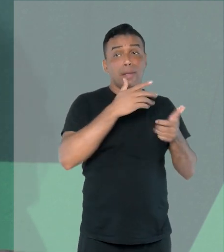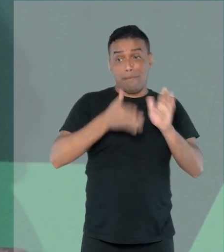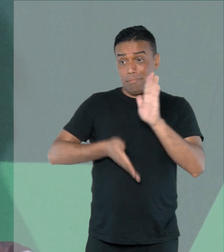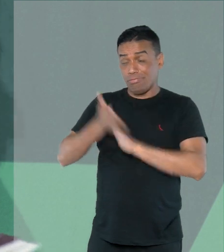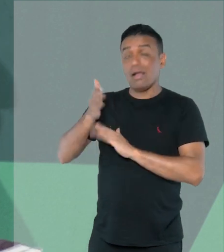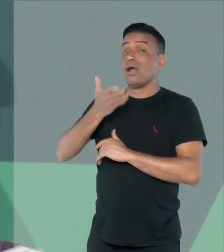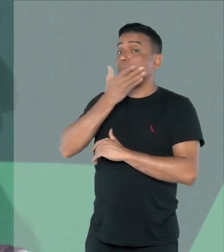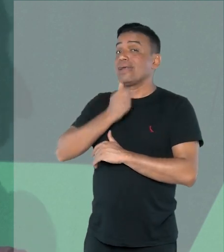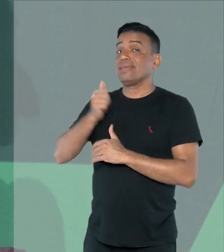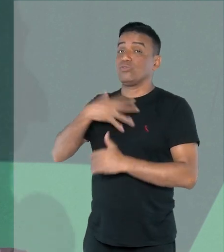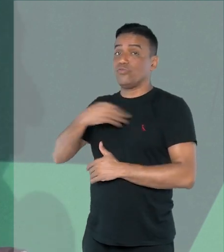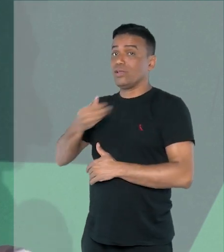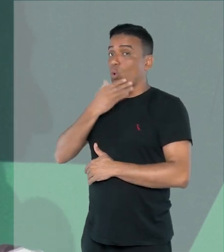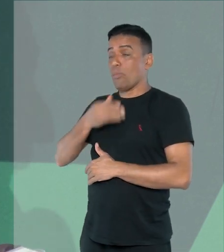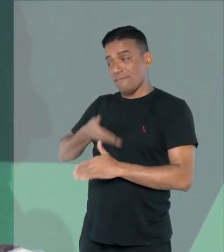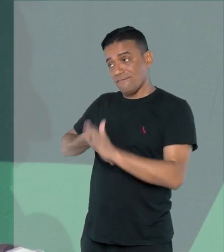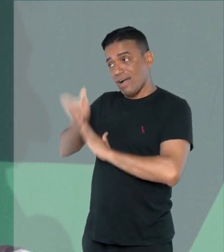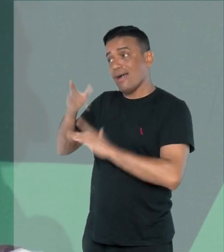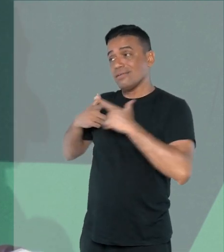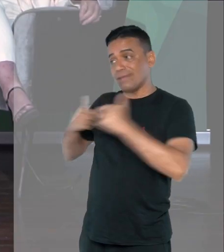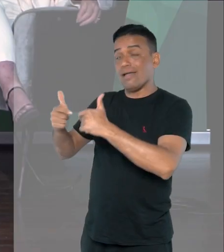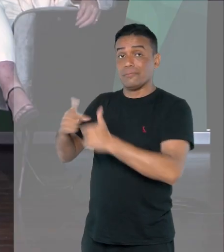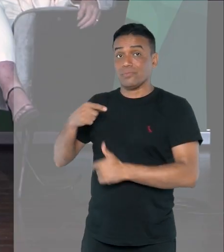as trincheiras, para elas, a solidão.